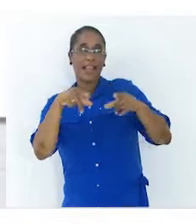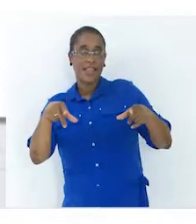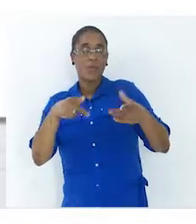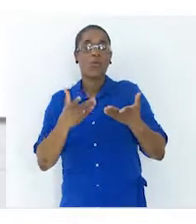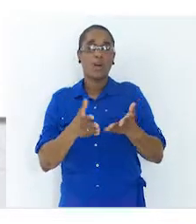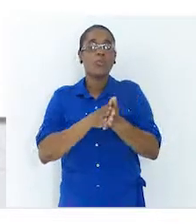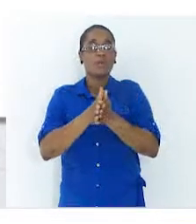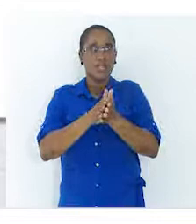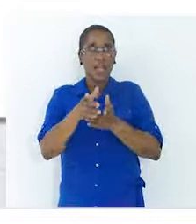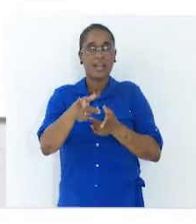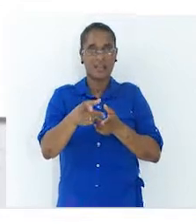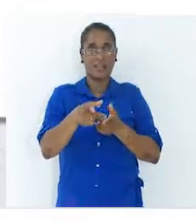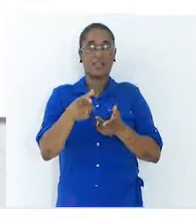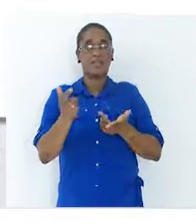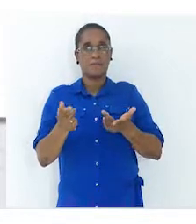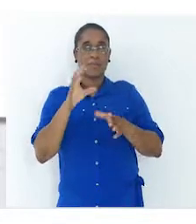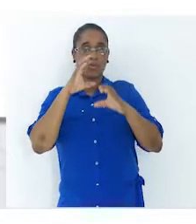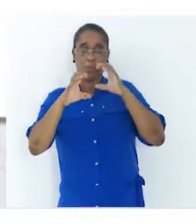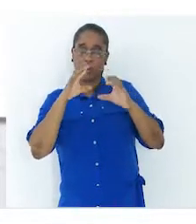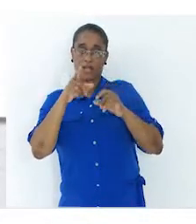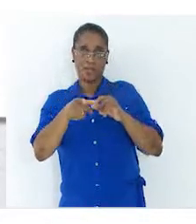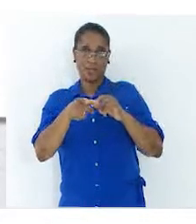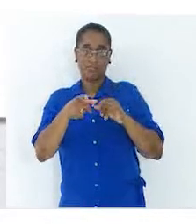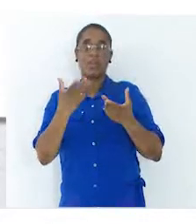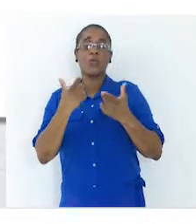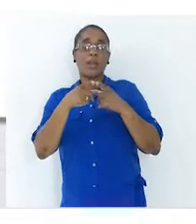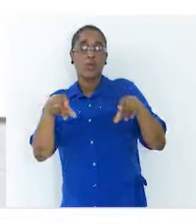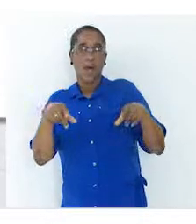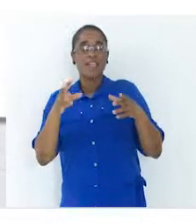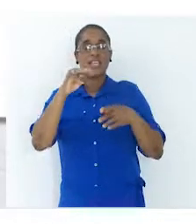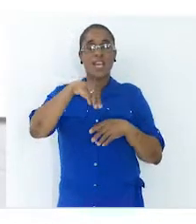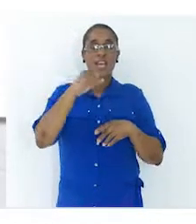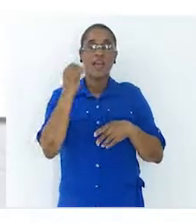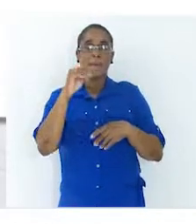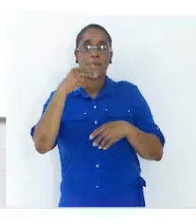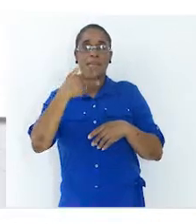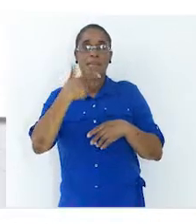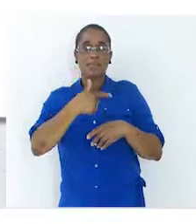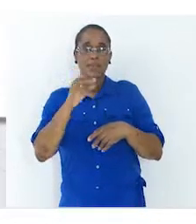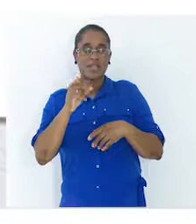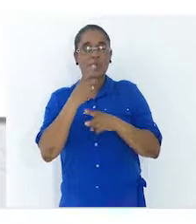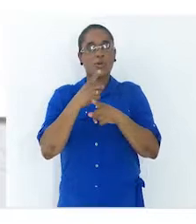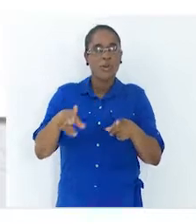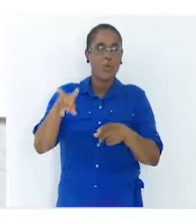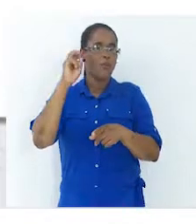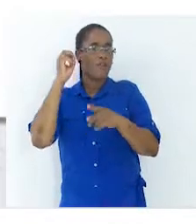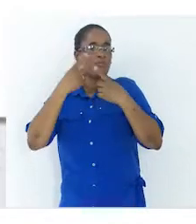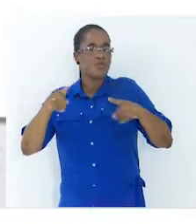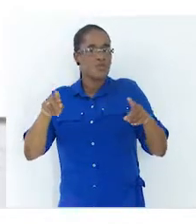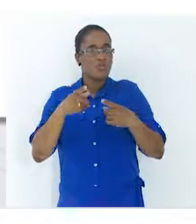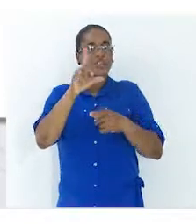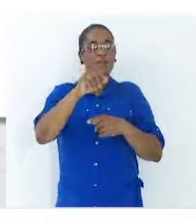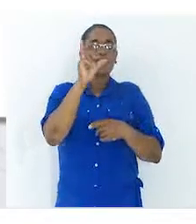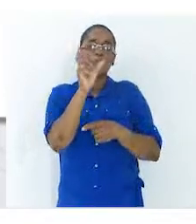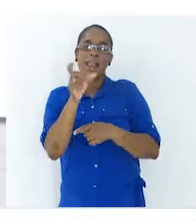que se utiliza neste meio de comunicação é uma linguagem mista, porque nós ouvimos música e as